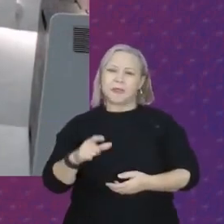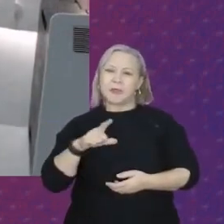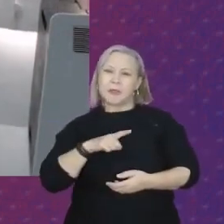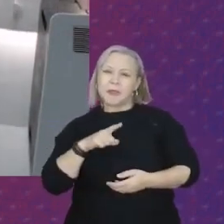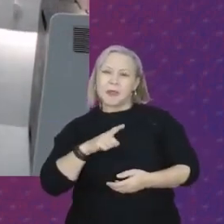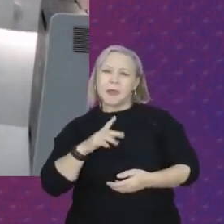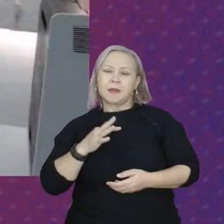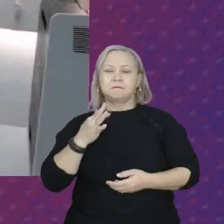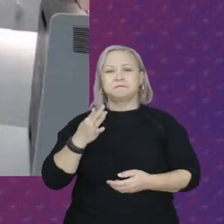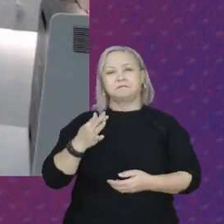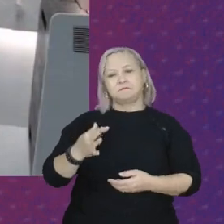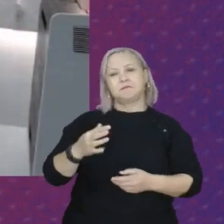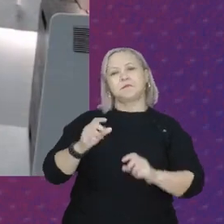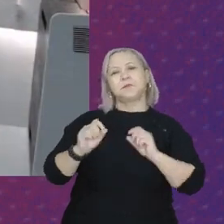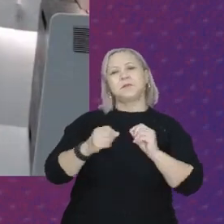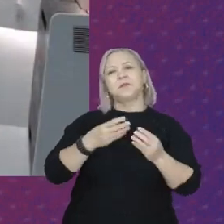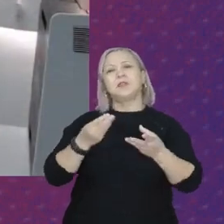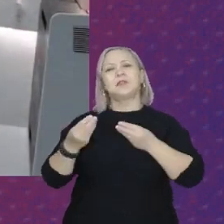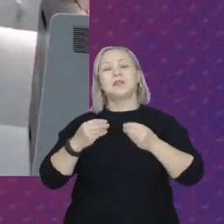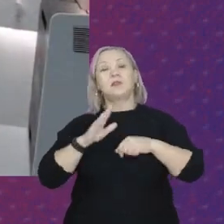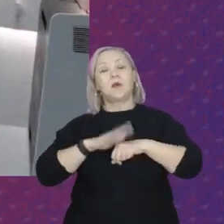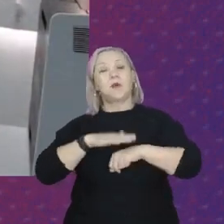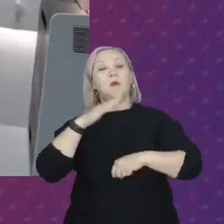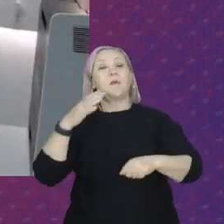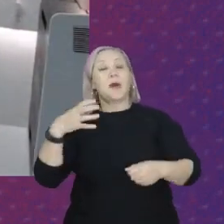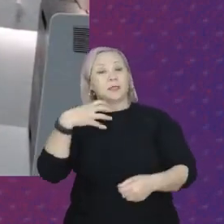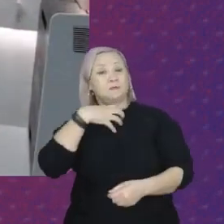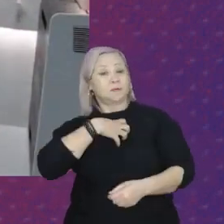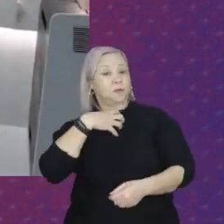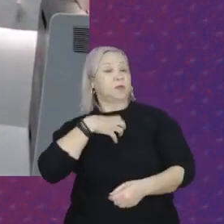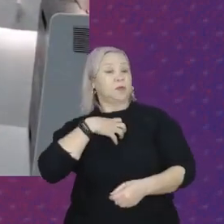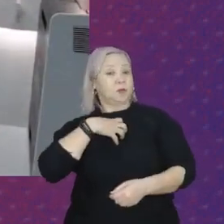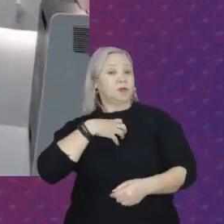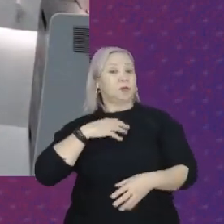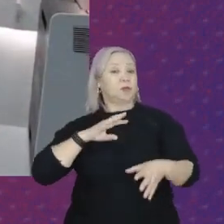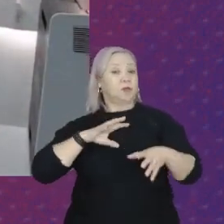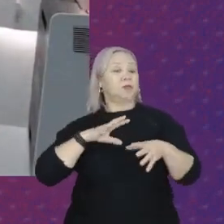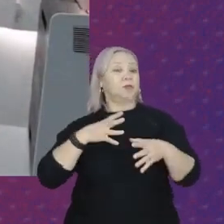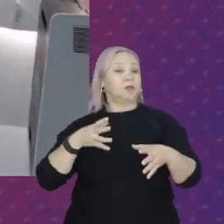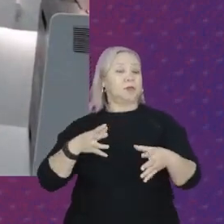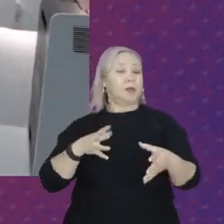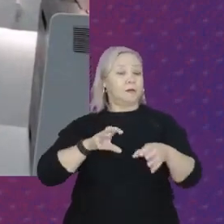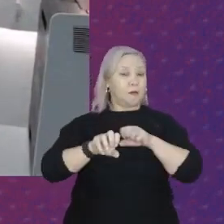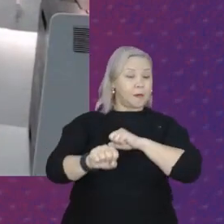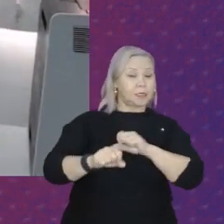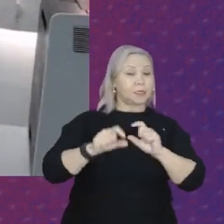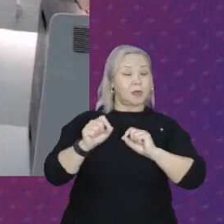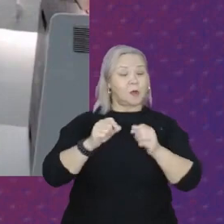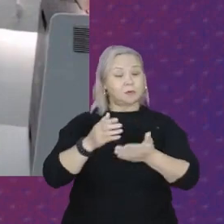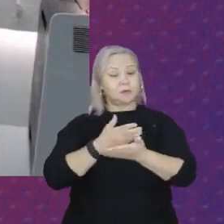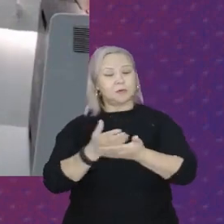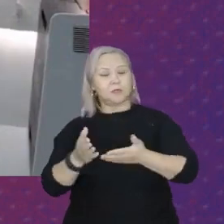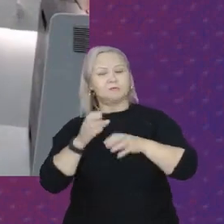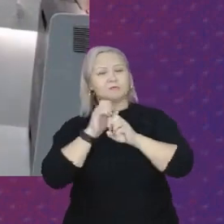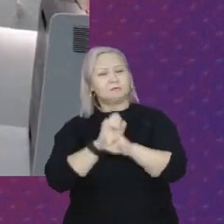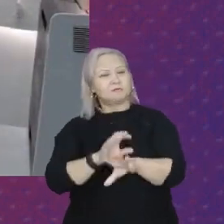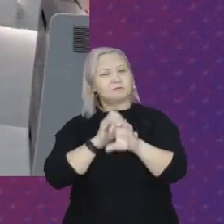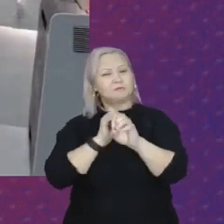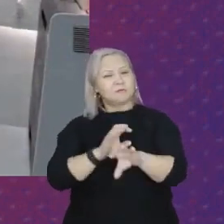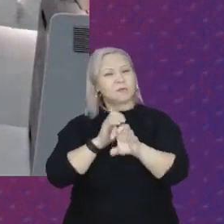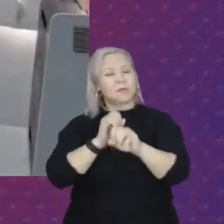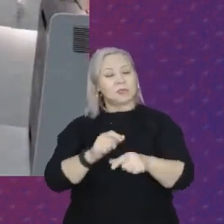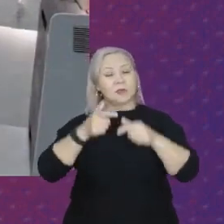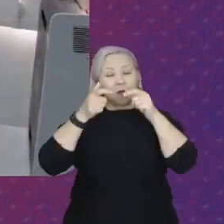teria tão ou mais condições de lançar a educação ao